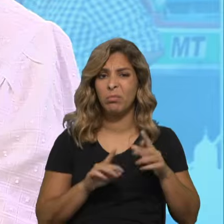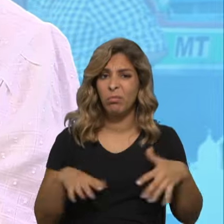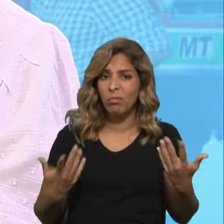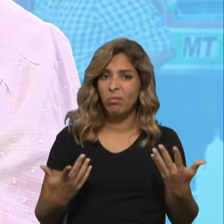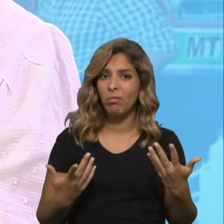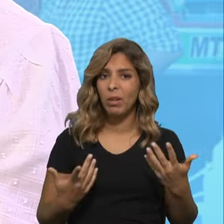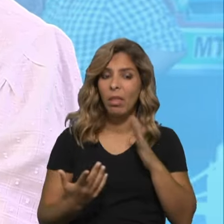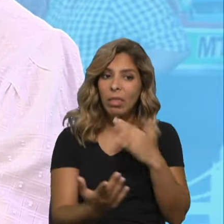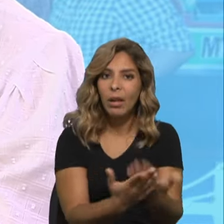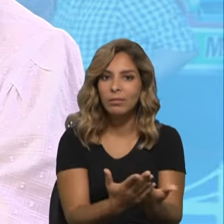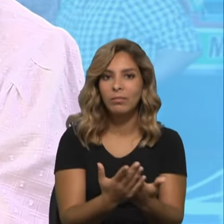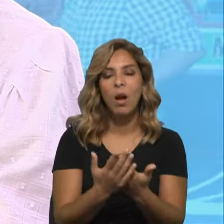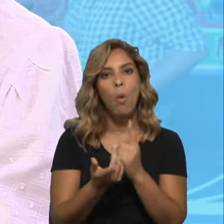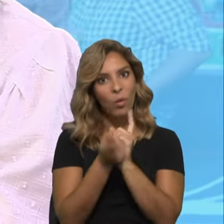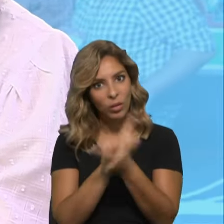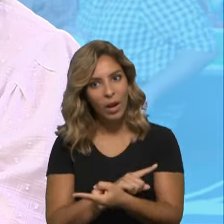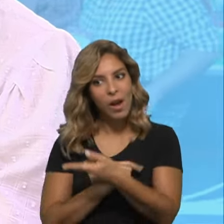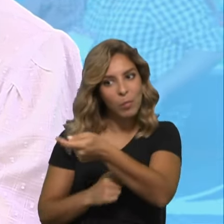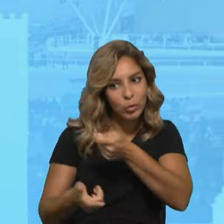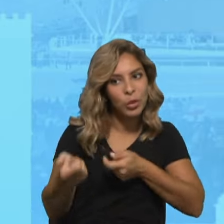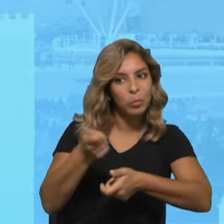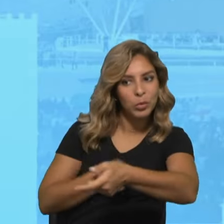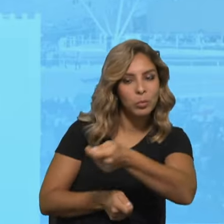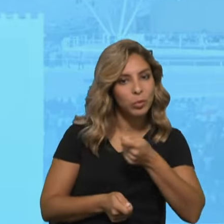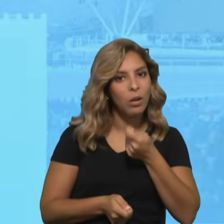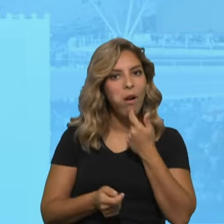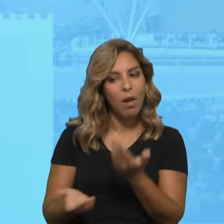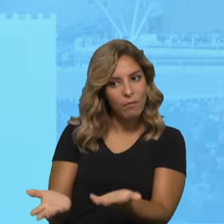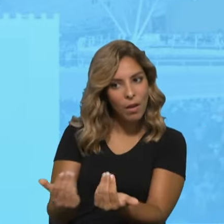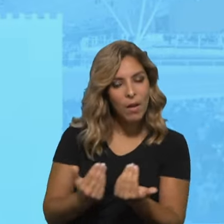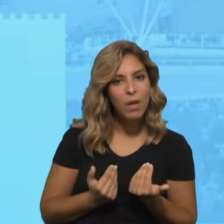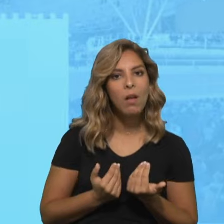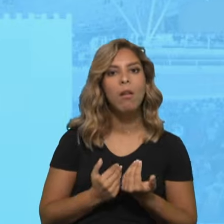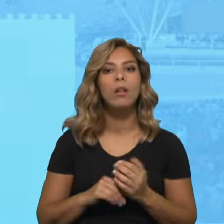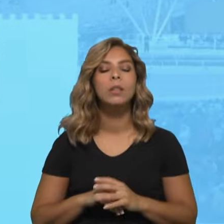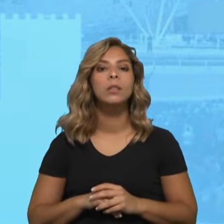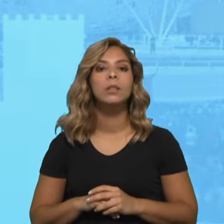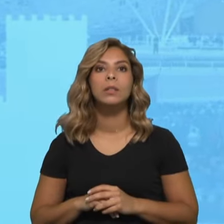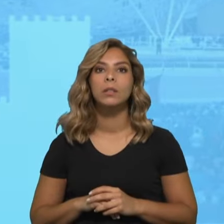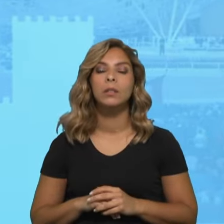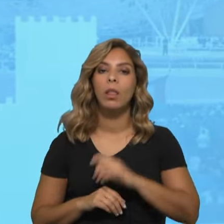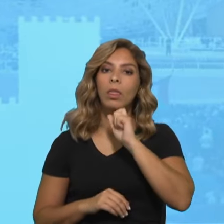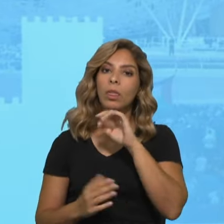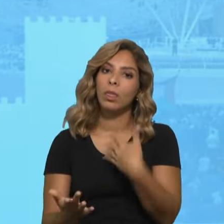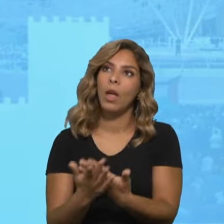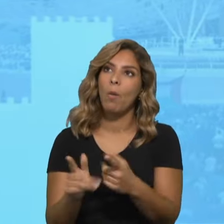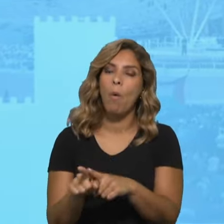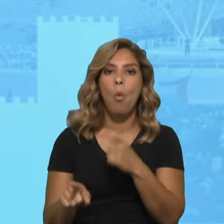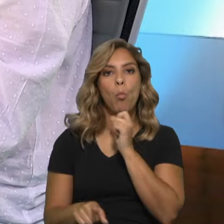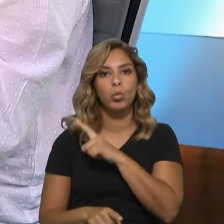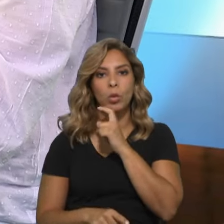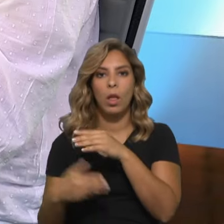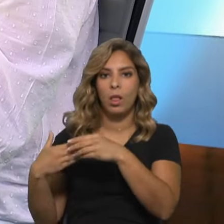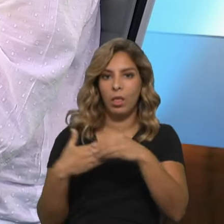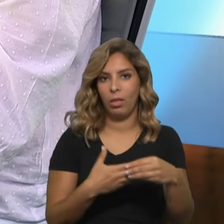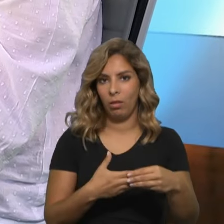é e a car quer dar oportunidade exatamente e eh aquilo que o que nós eh pretendemos e e